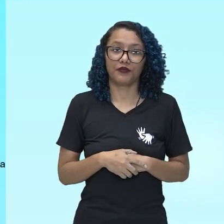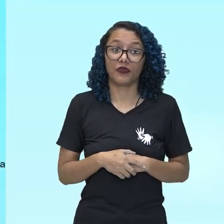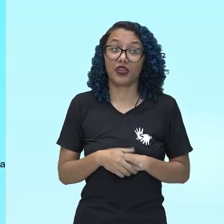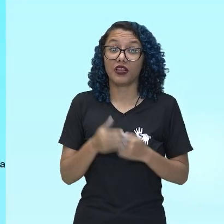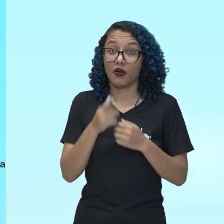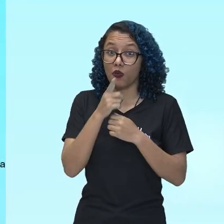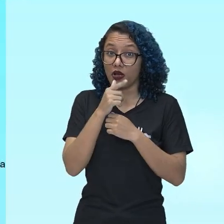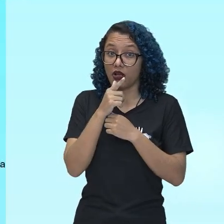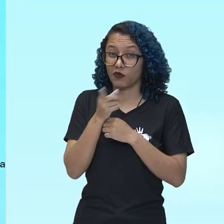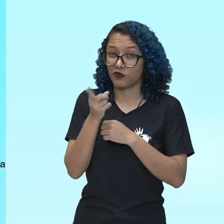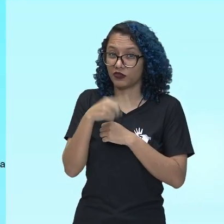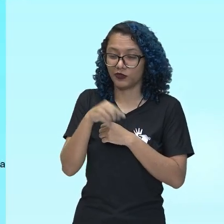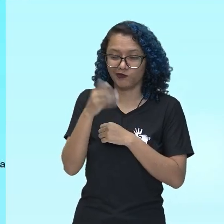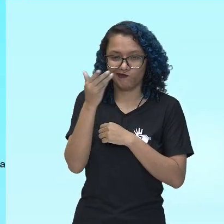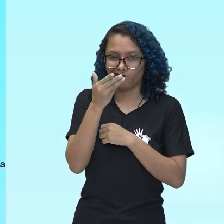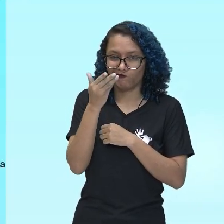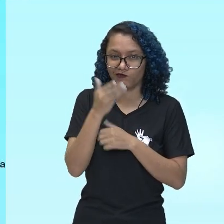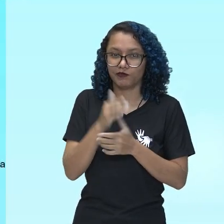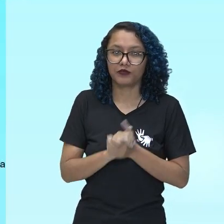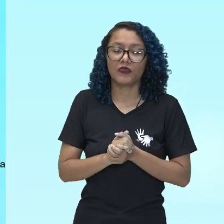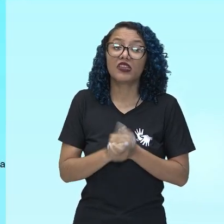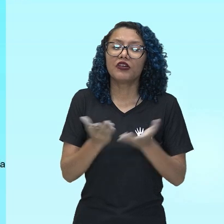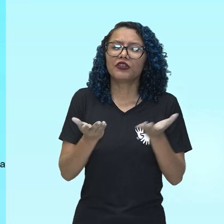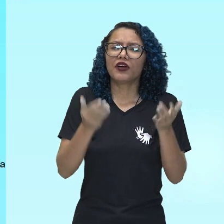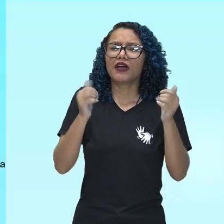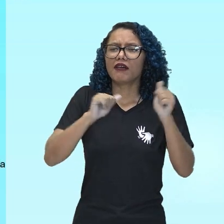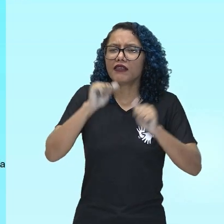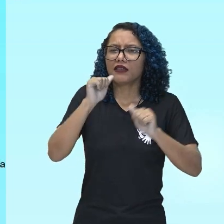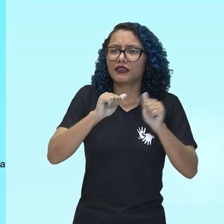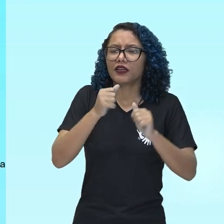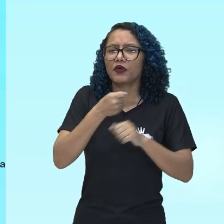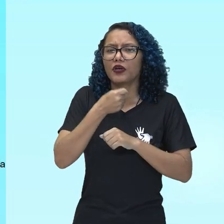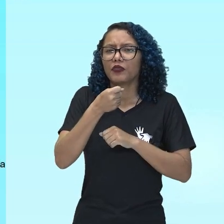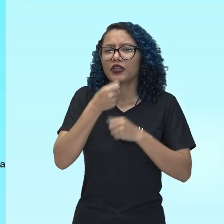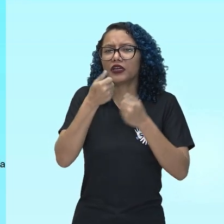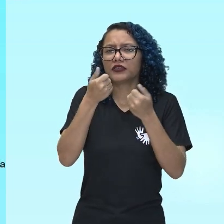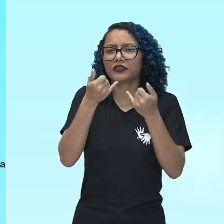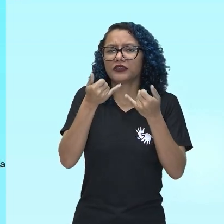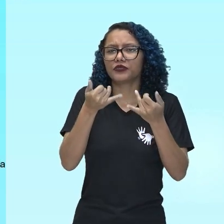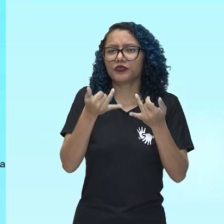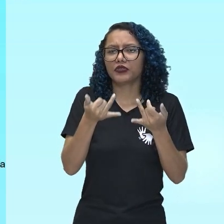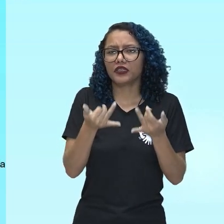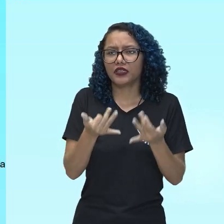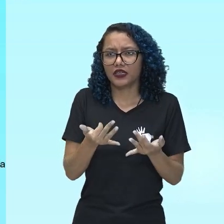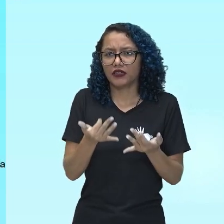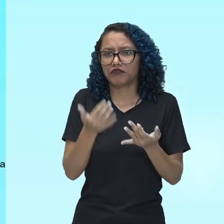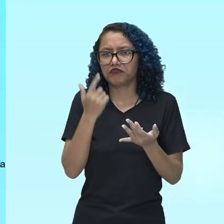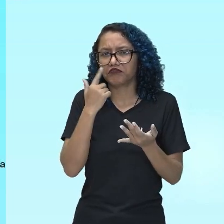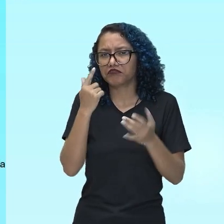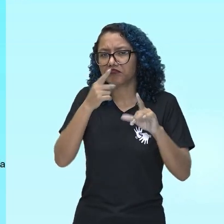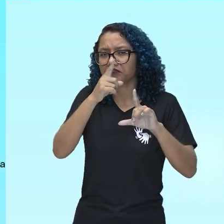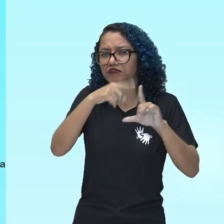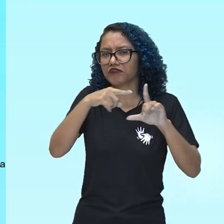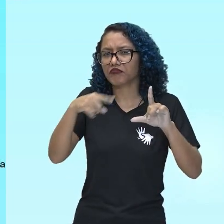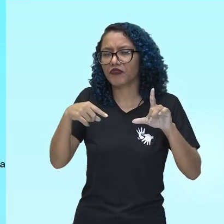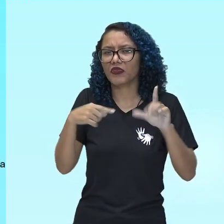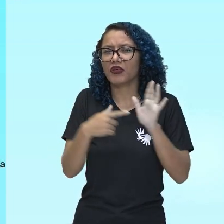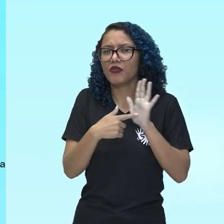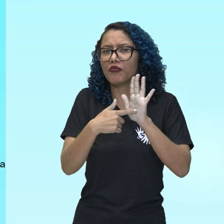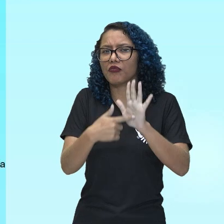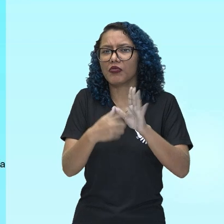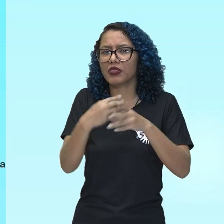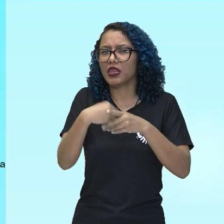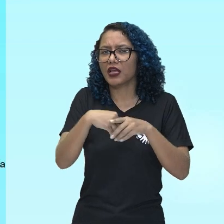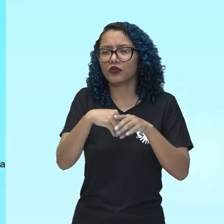não vê. Aí nós vamos analisar por que a reportagem traz esses infográficos, né, que